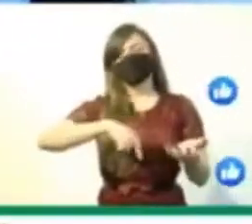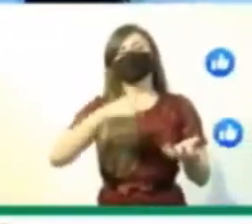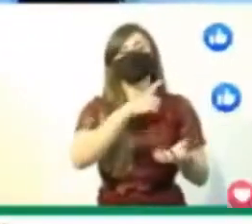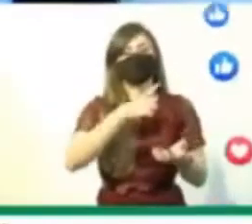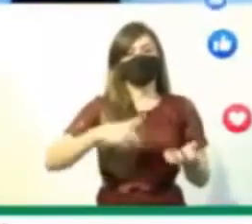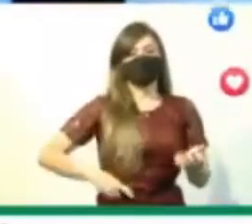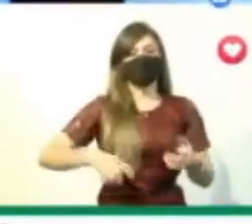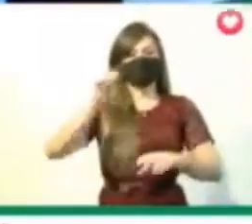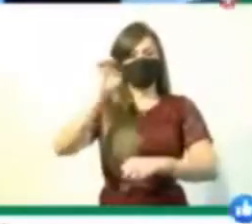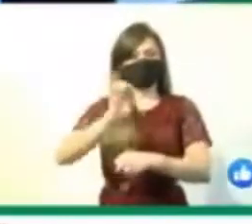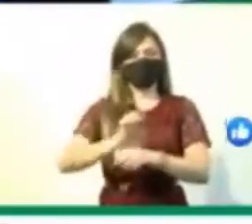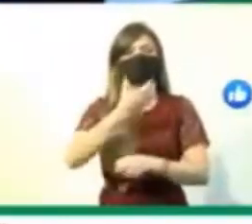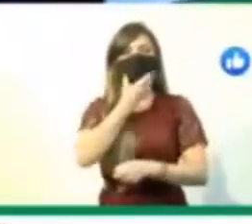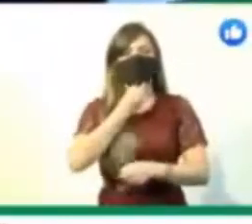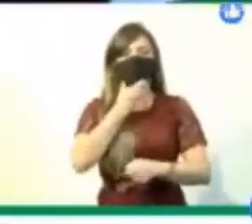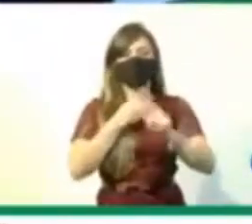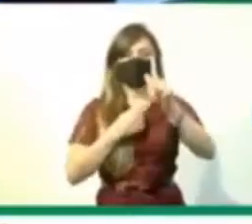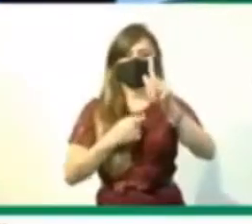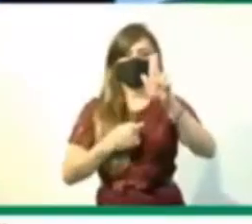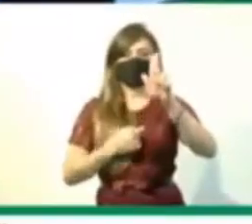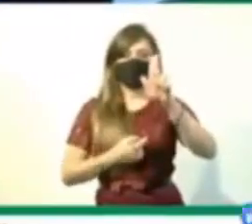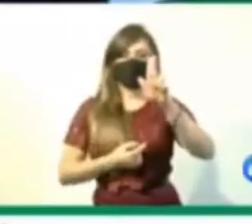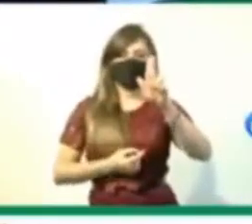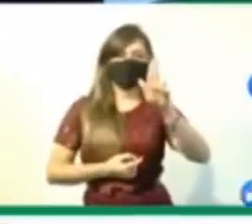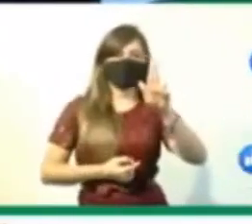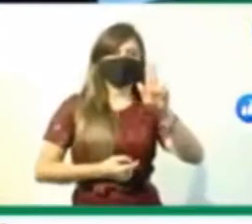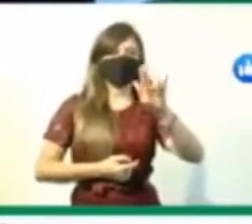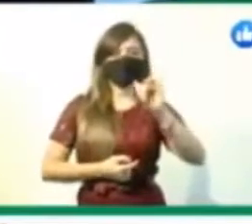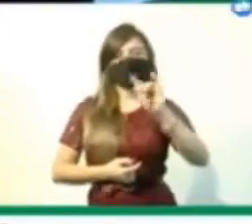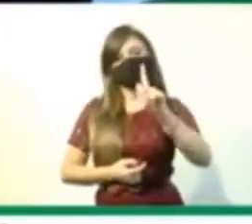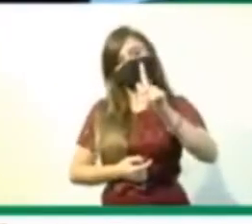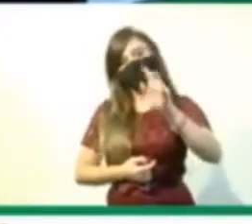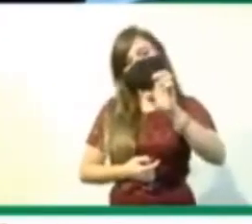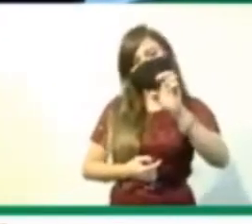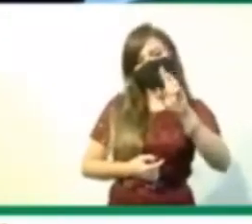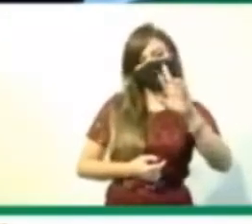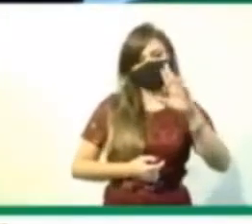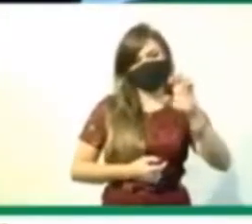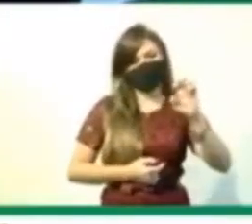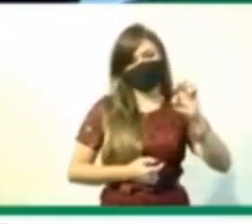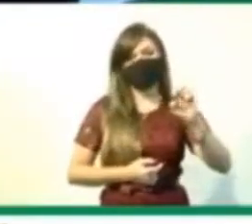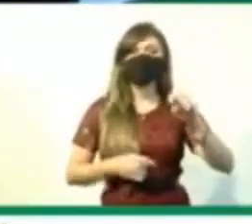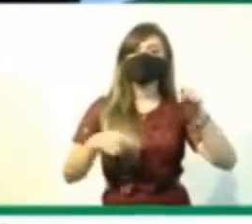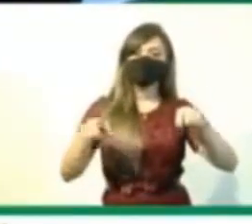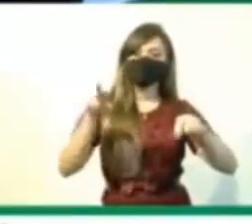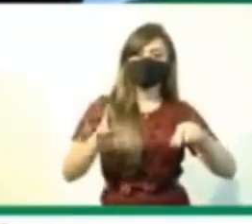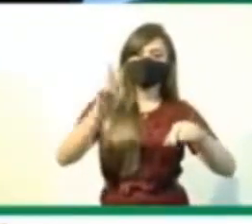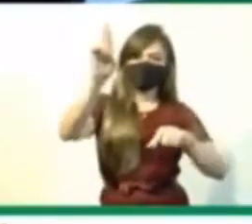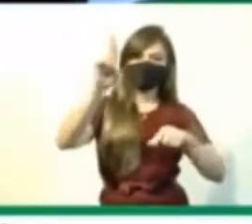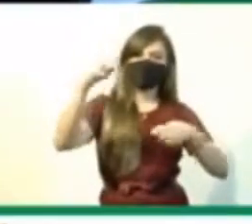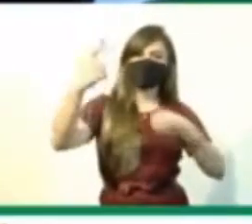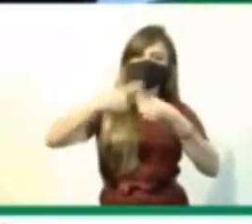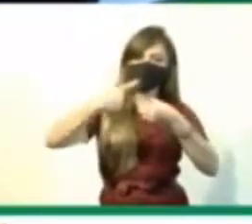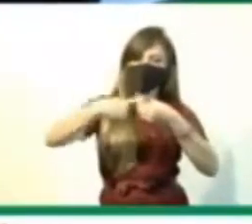deputado estadual Guilherme Landim, viu, Elias? Nosso querido deputado Guilherme Landim, que é o representante aí do município